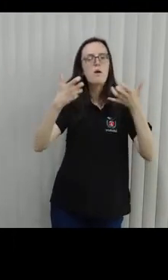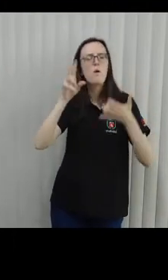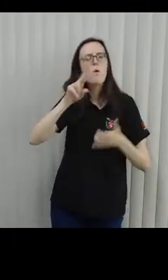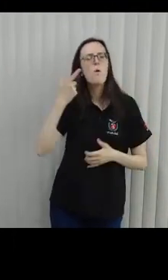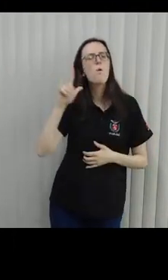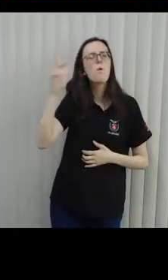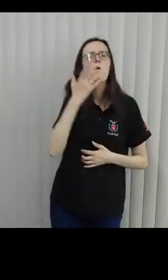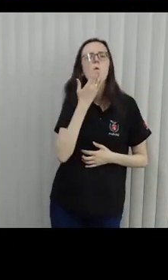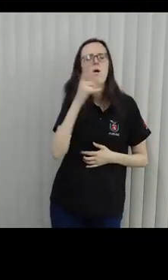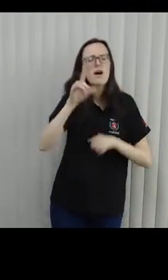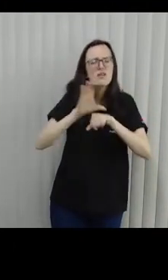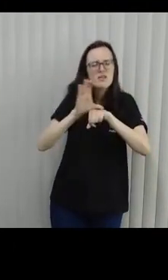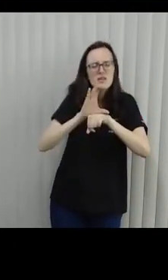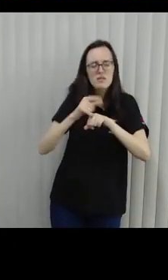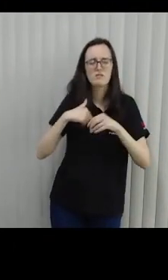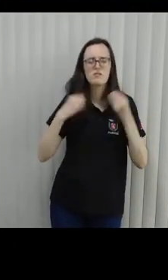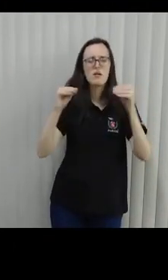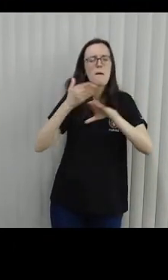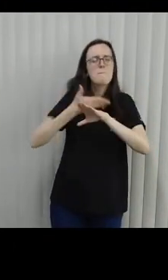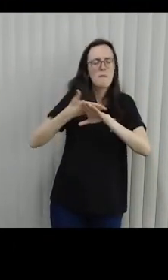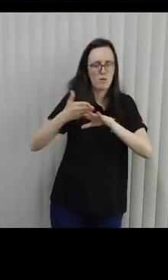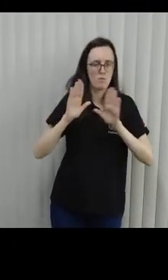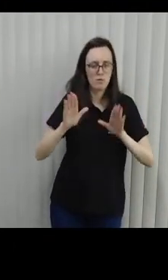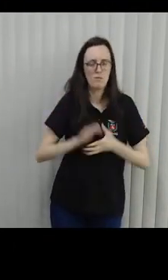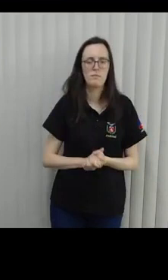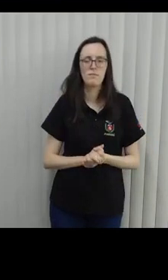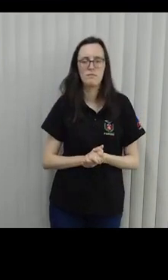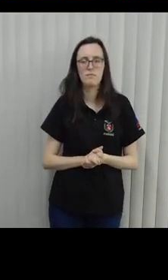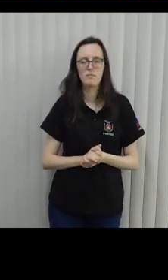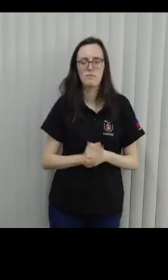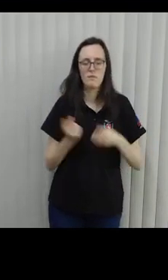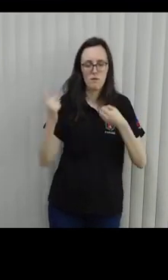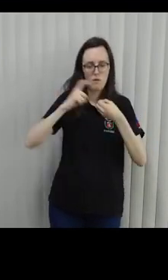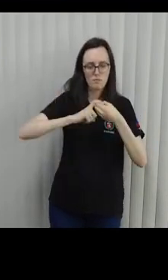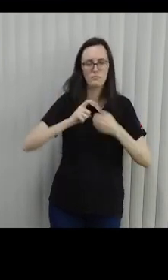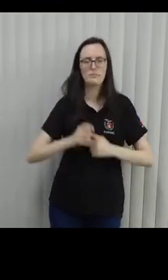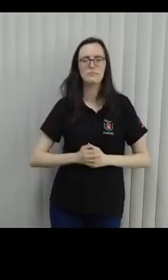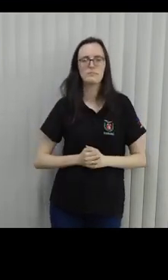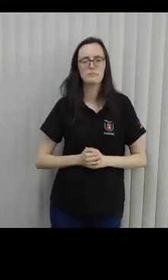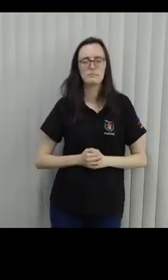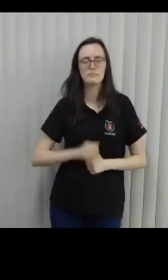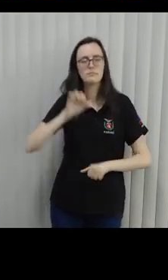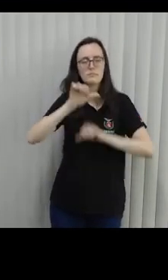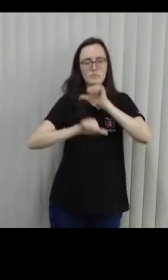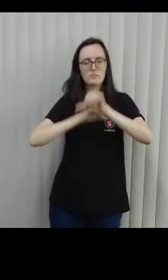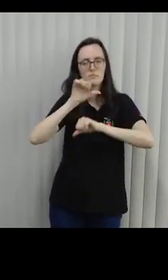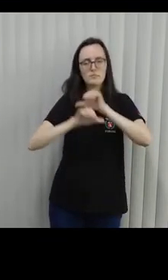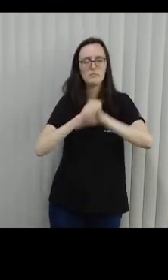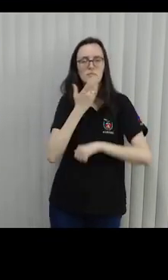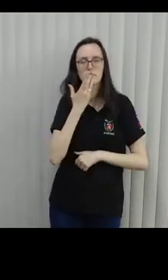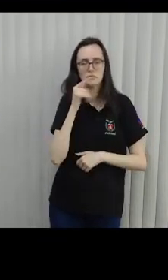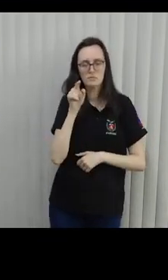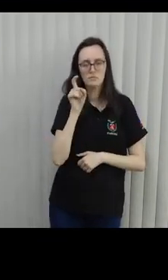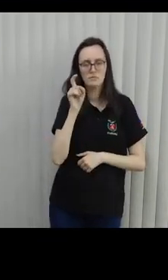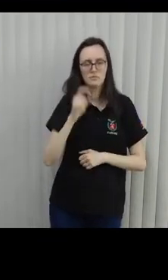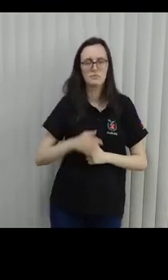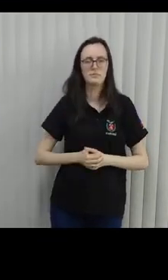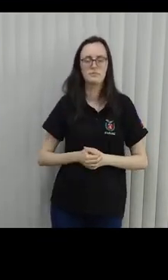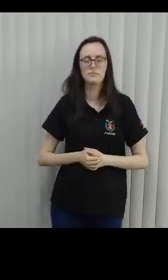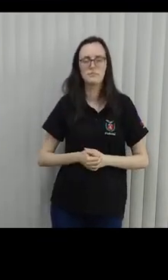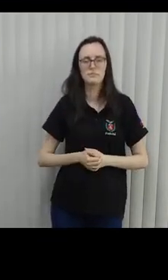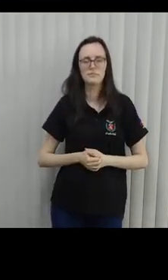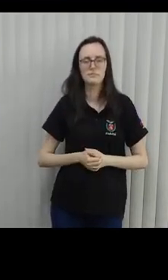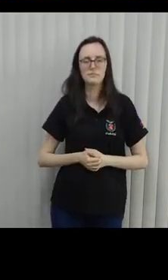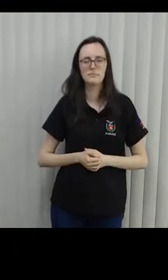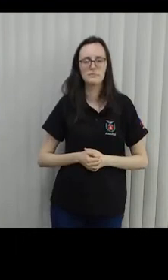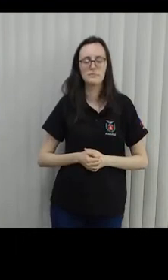uma corzinha meio cinza, eu vou deixar branco, tá? Então, vou voltar aqui, vou alterar o contorno, uma cor